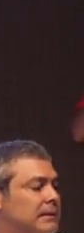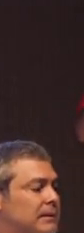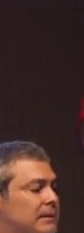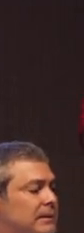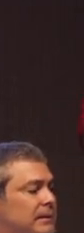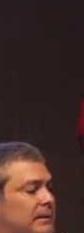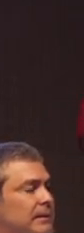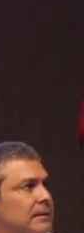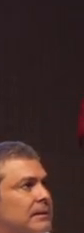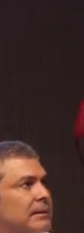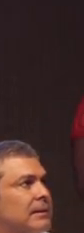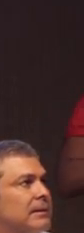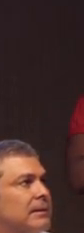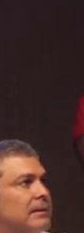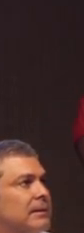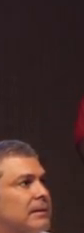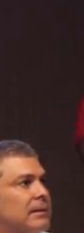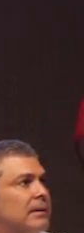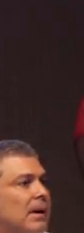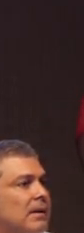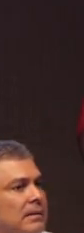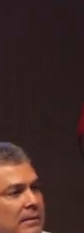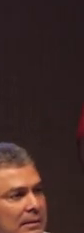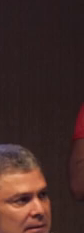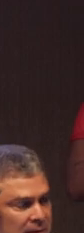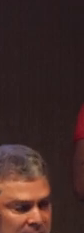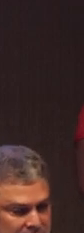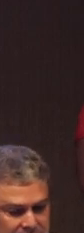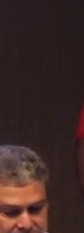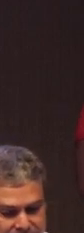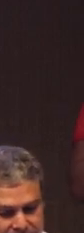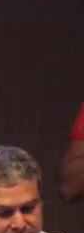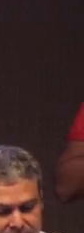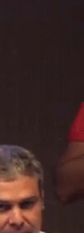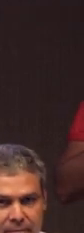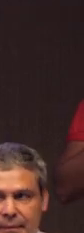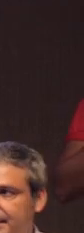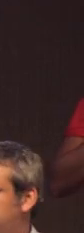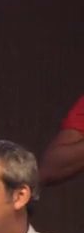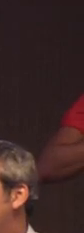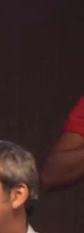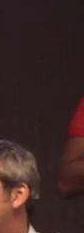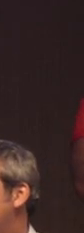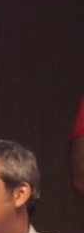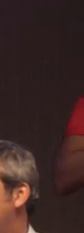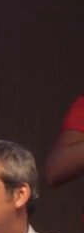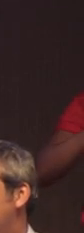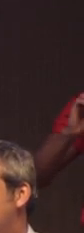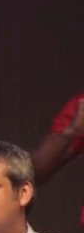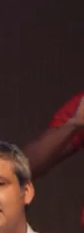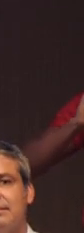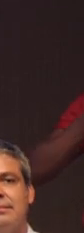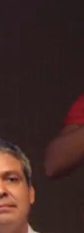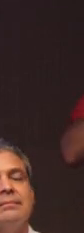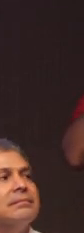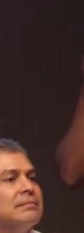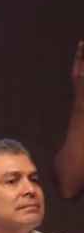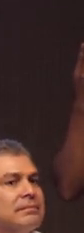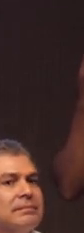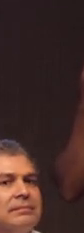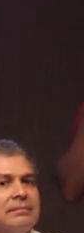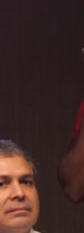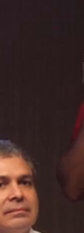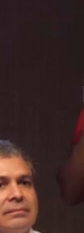Enfrentando cartas das igrejas dizendo que eu ia sair isso, aquilo dentro da minha cidade, de 200 mil habitantes, aqui do lado de Brasília. Tem